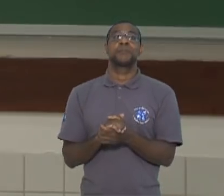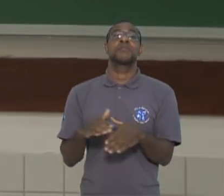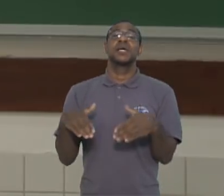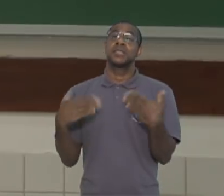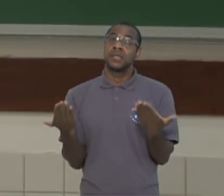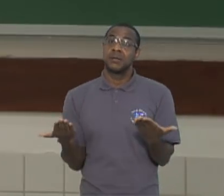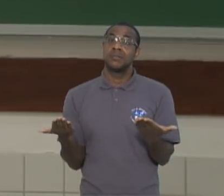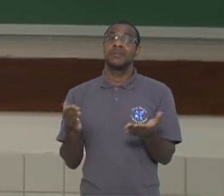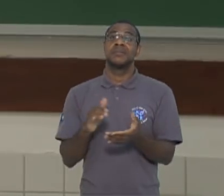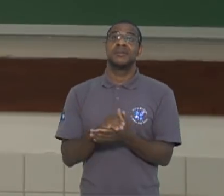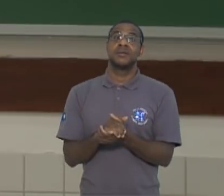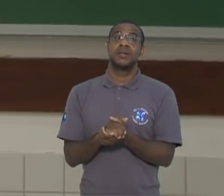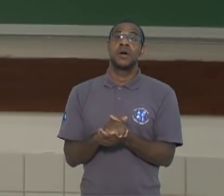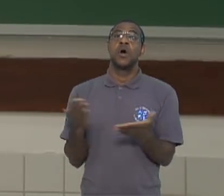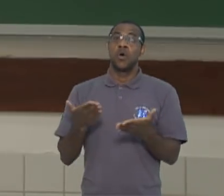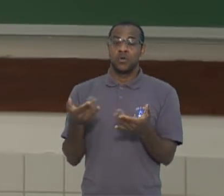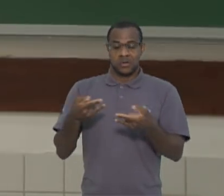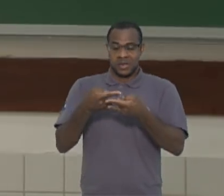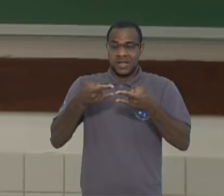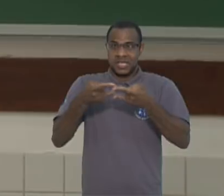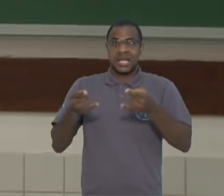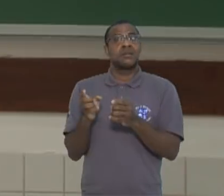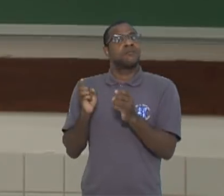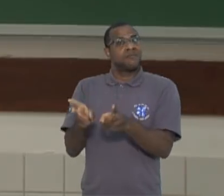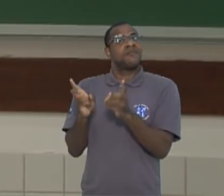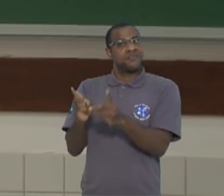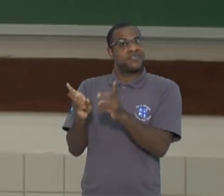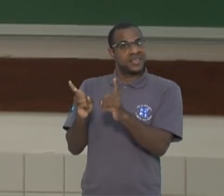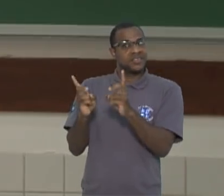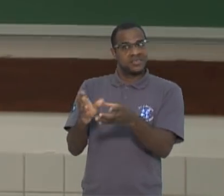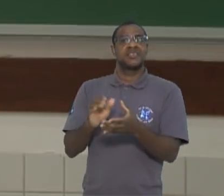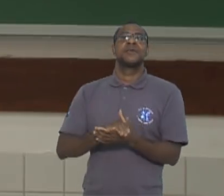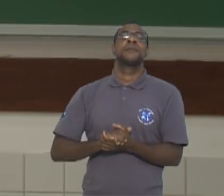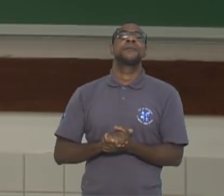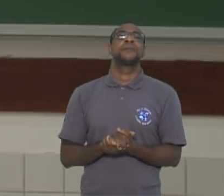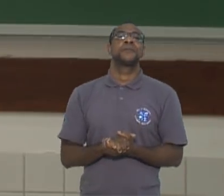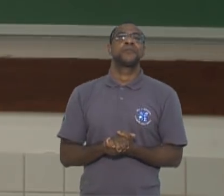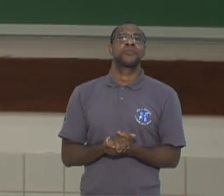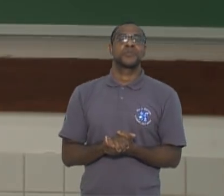Então, se cobra ingresso para as apresentações.